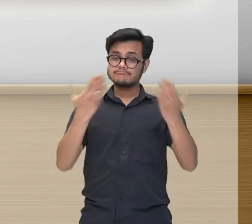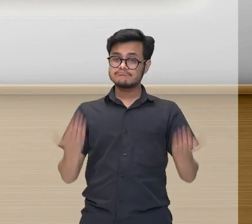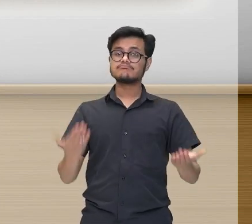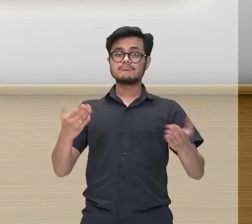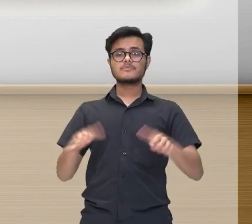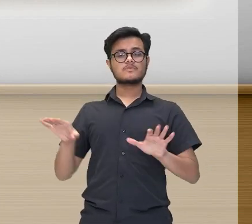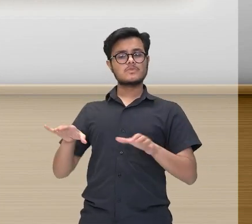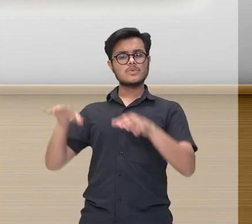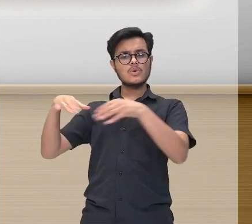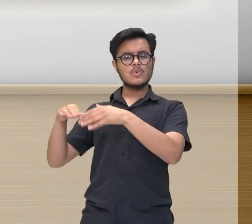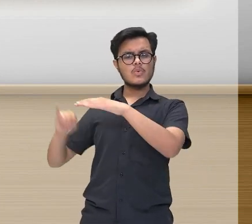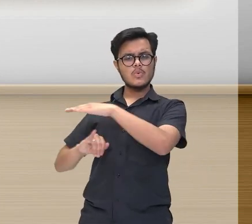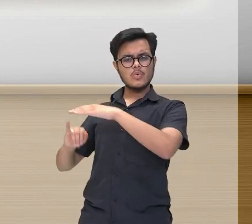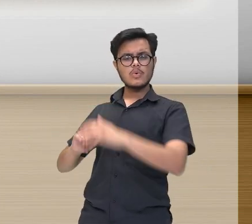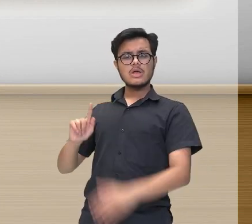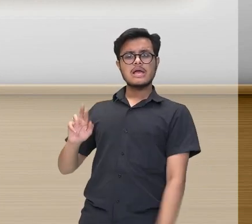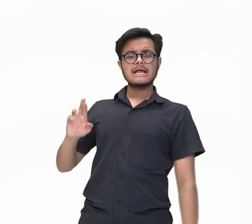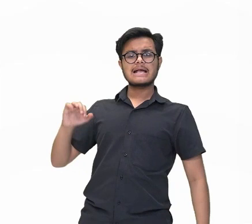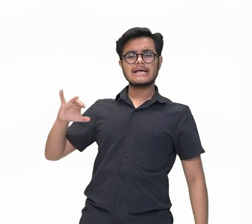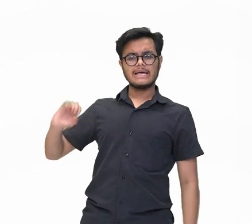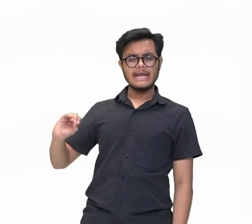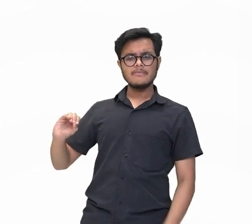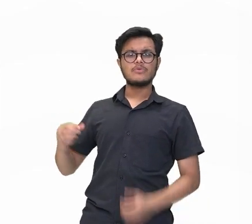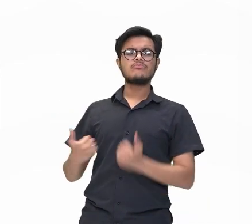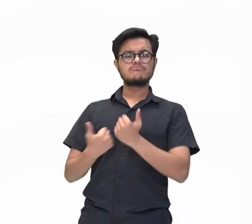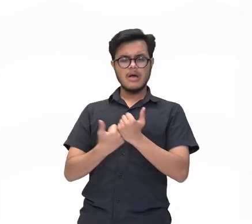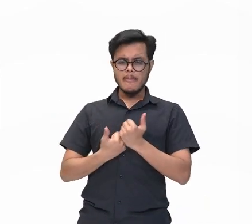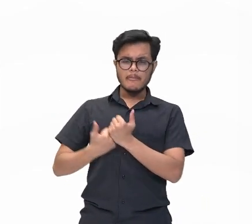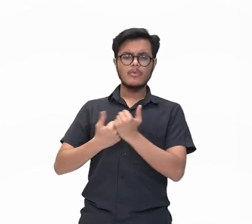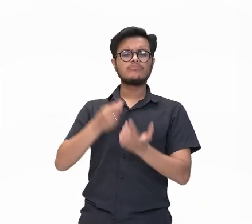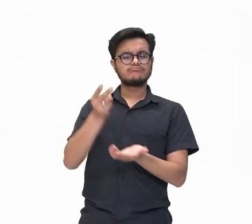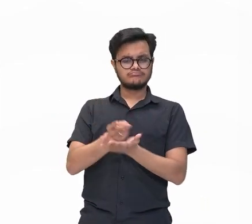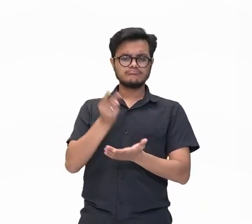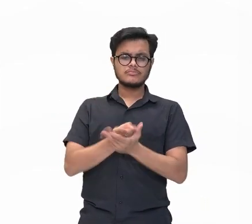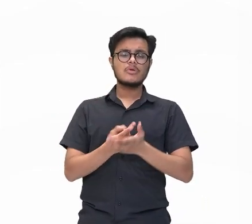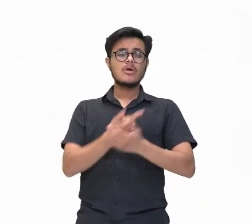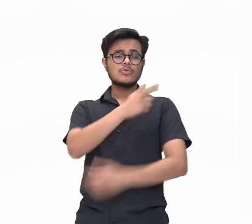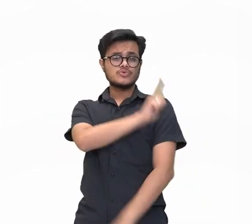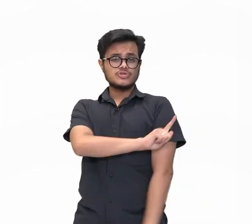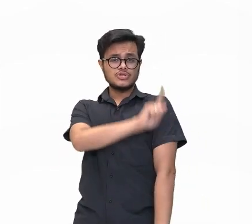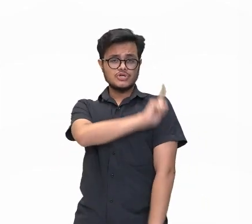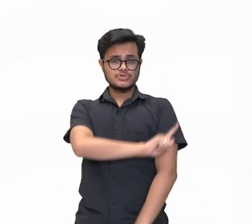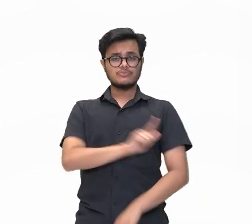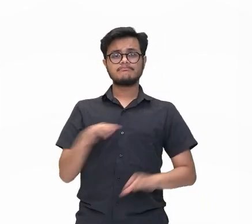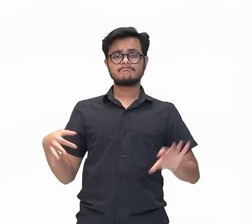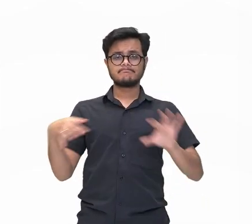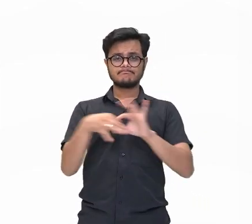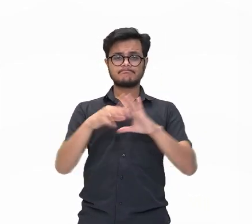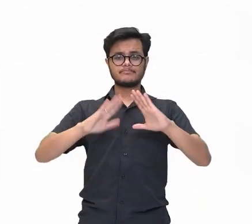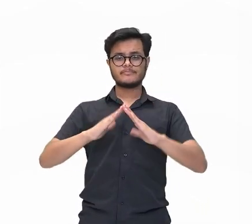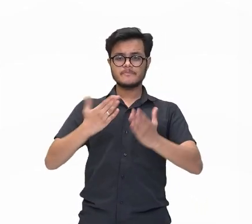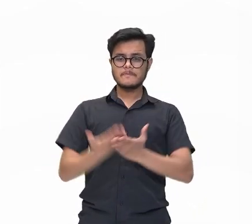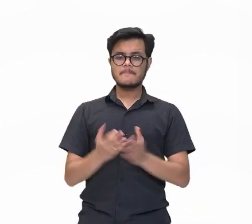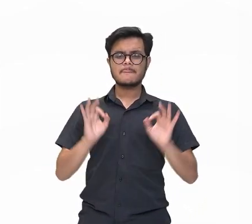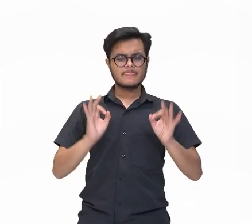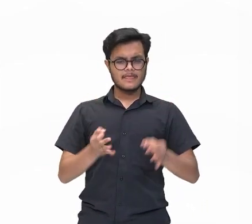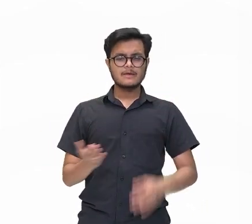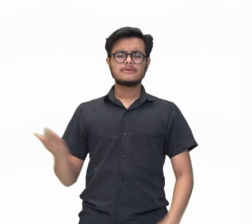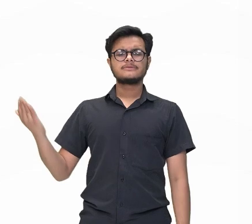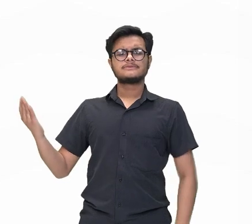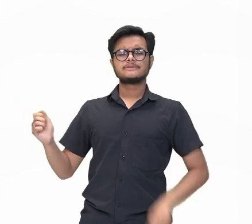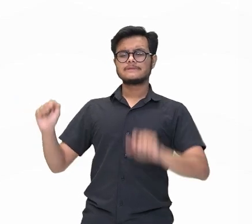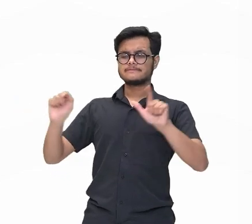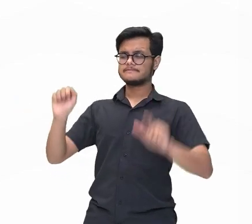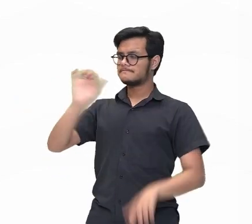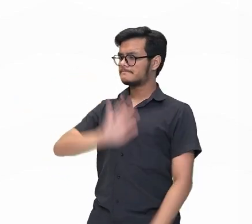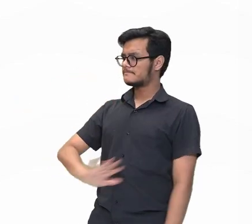Estudantil ele sempre vai ser um órgão de apoio à gestão escolar, certo? Aí nós temos uma imagem que